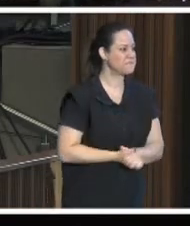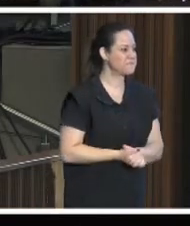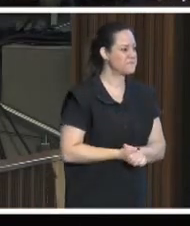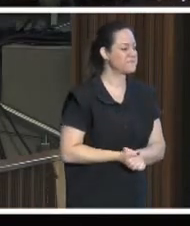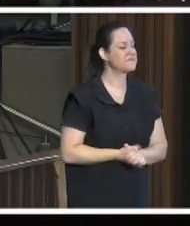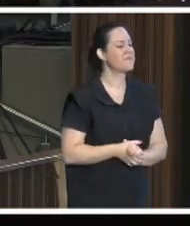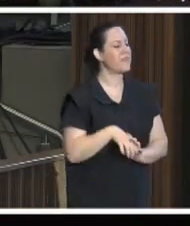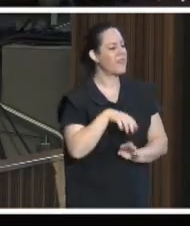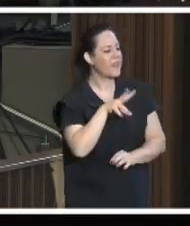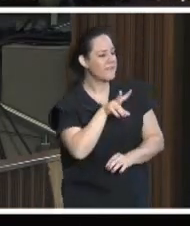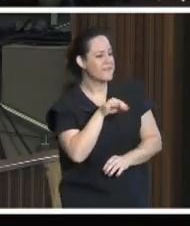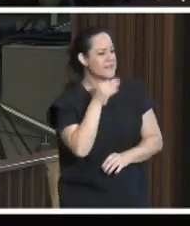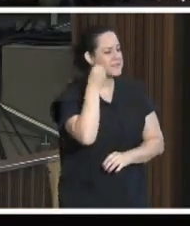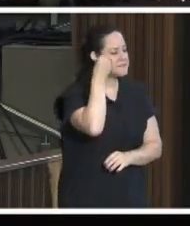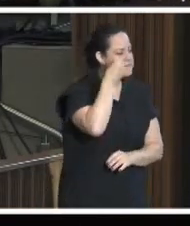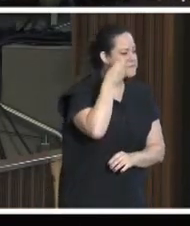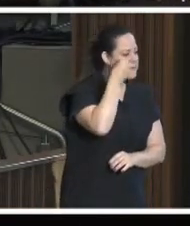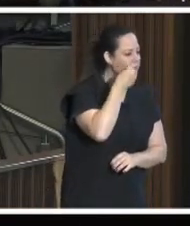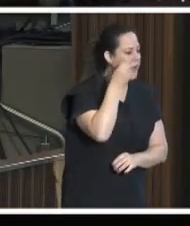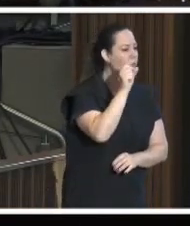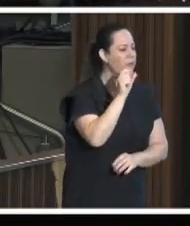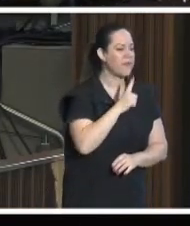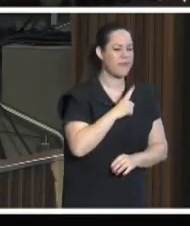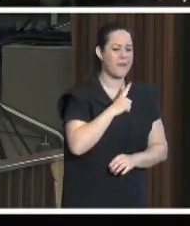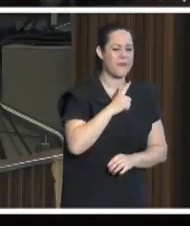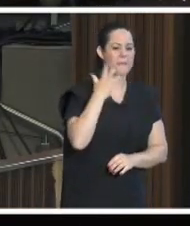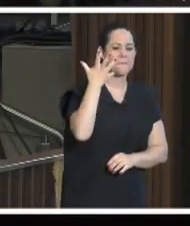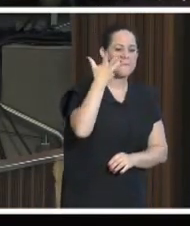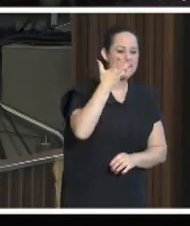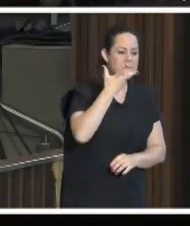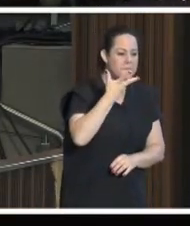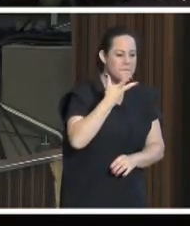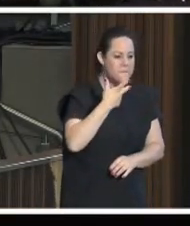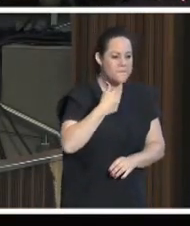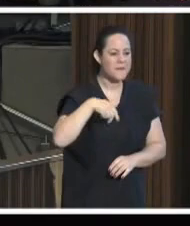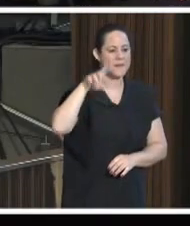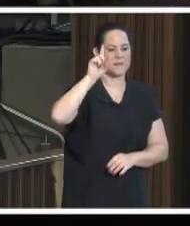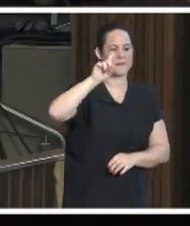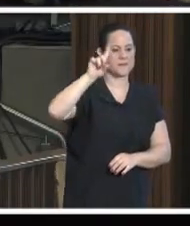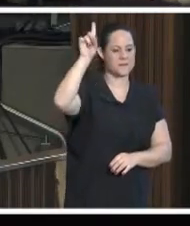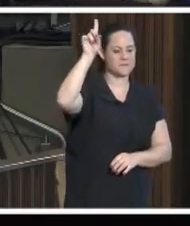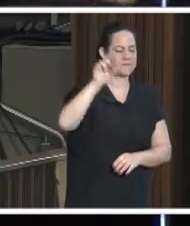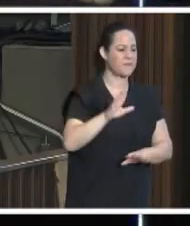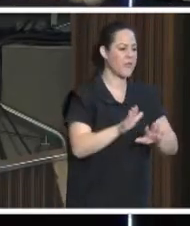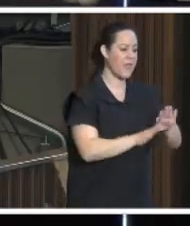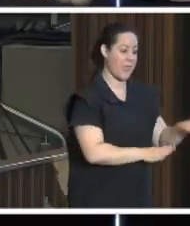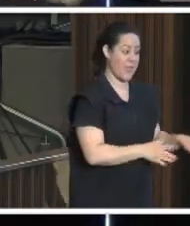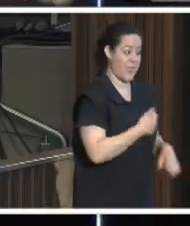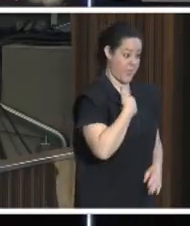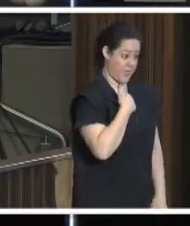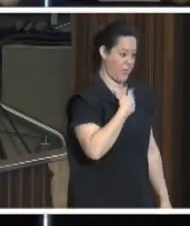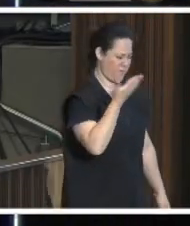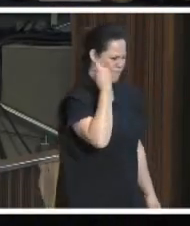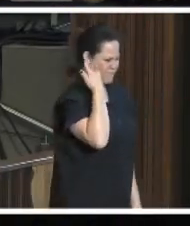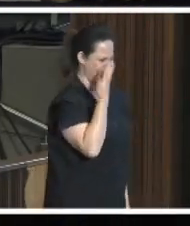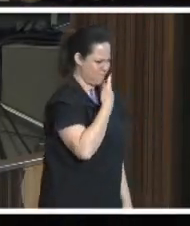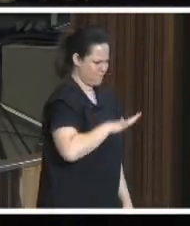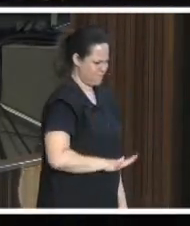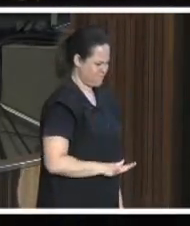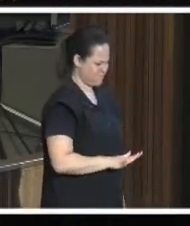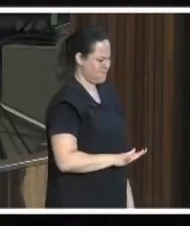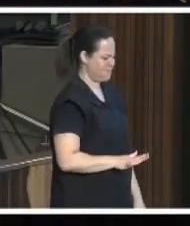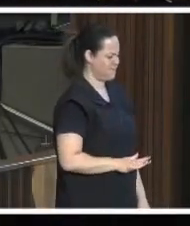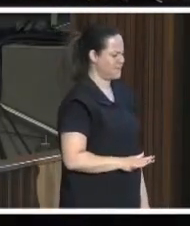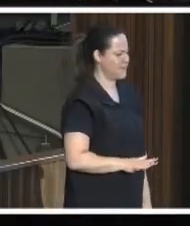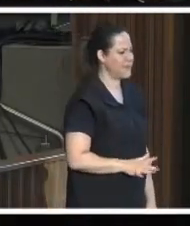vai experimentar algo tremendo de Deus. Quando eu era pequeno, houve um